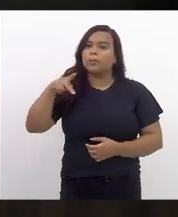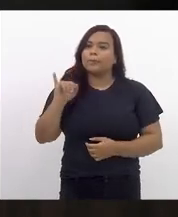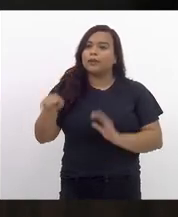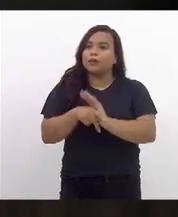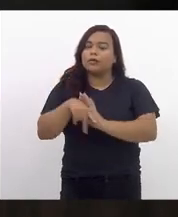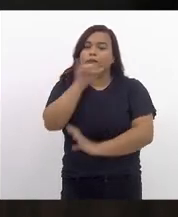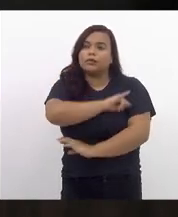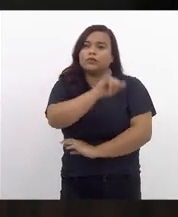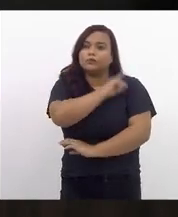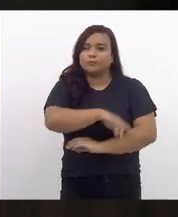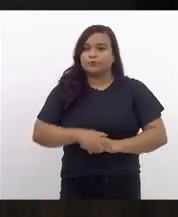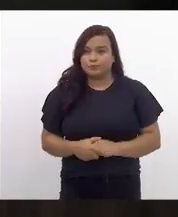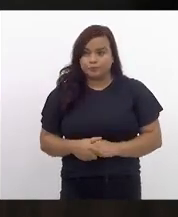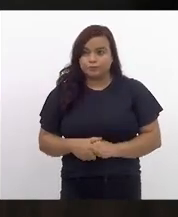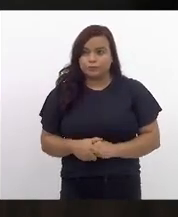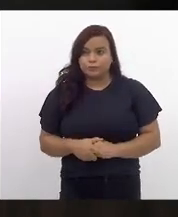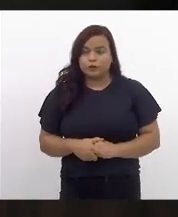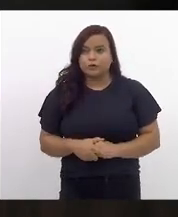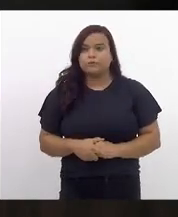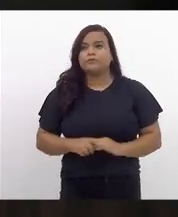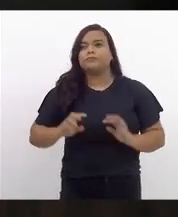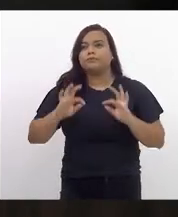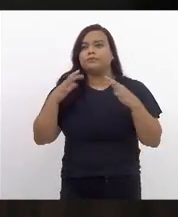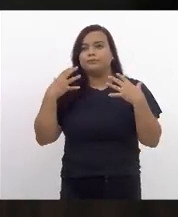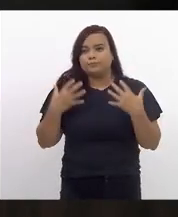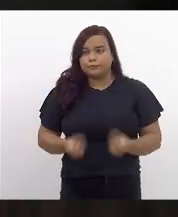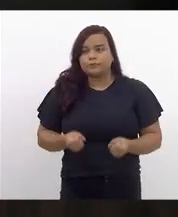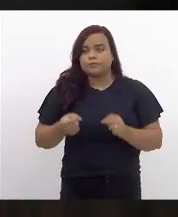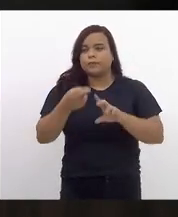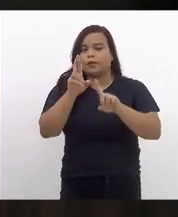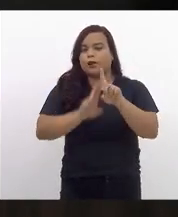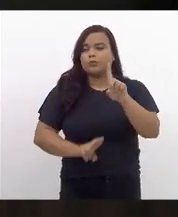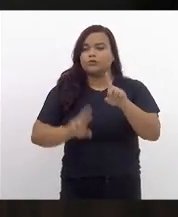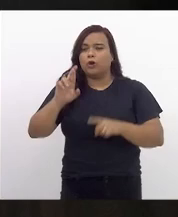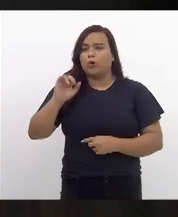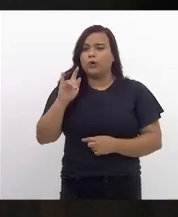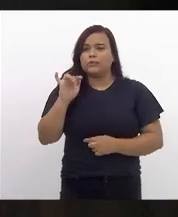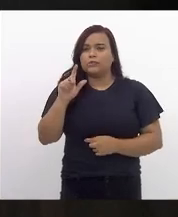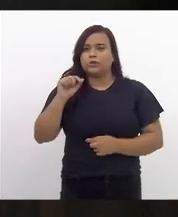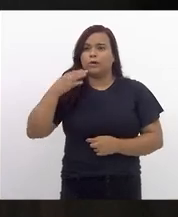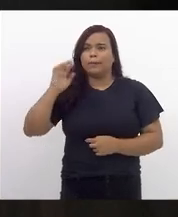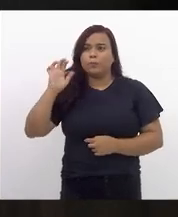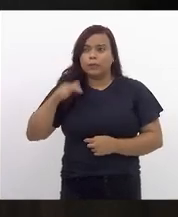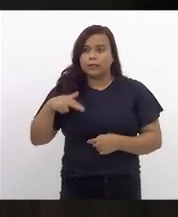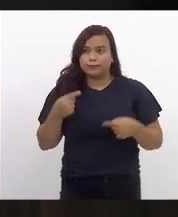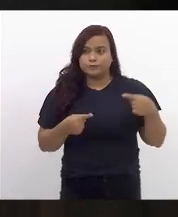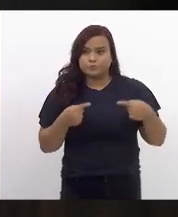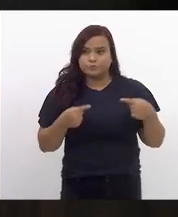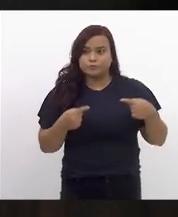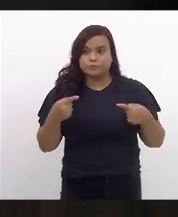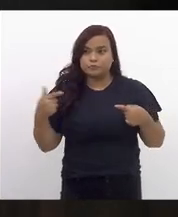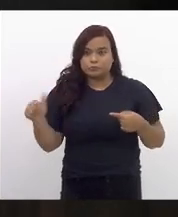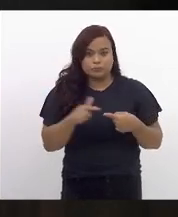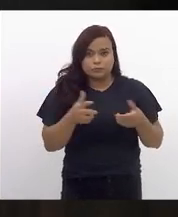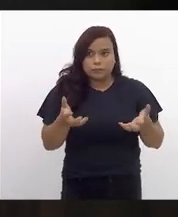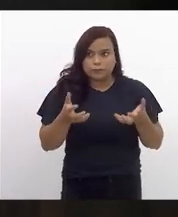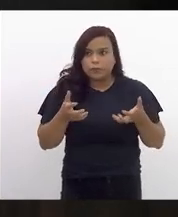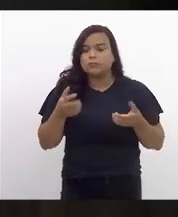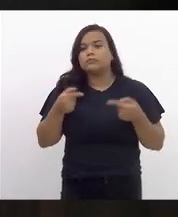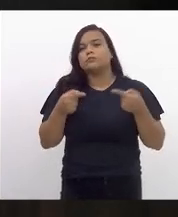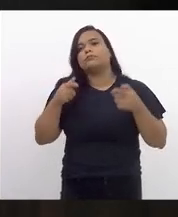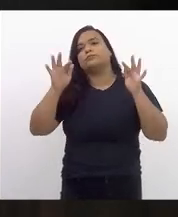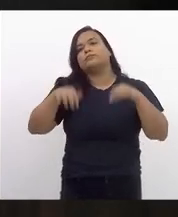Presidente da Comissão de Normas Internas e Proposição Externa, favorável, relator deputado Rodrigo Amorim. Em discussão, não havendo ninguém queira discutir, encerrada a